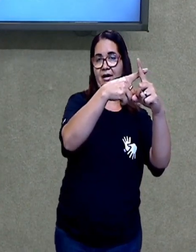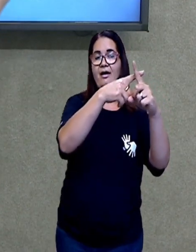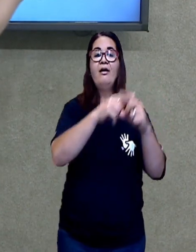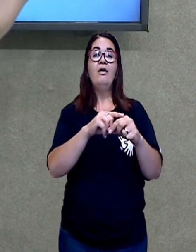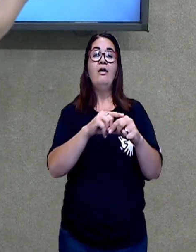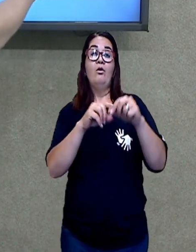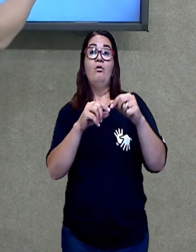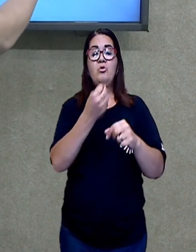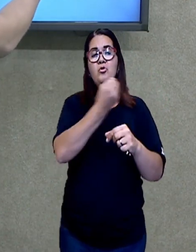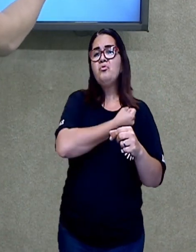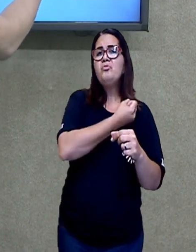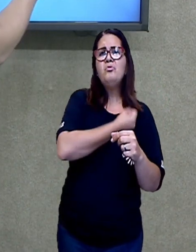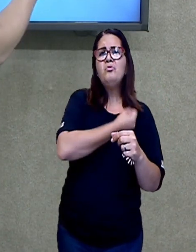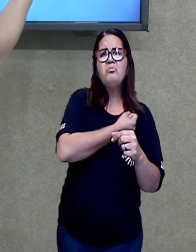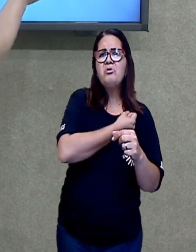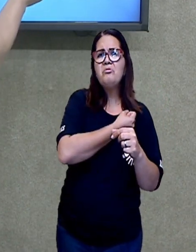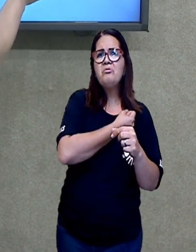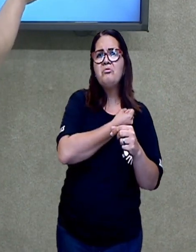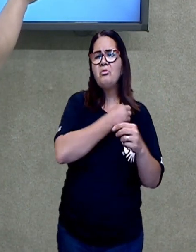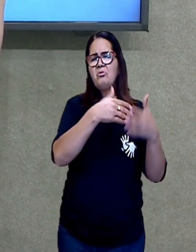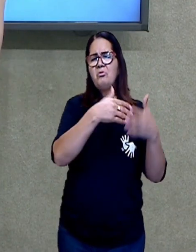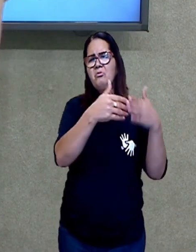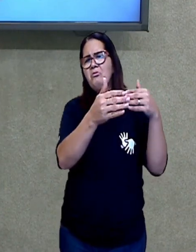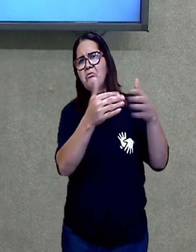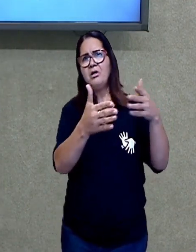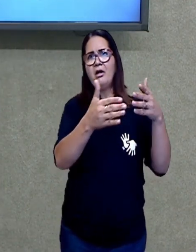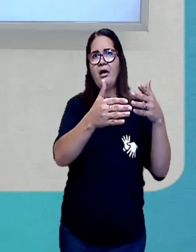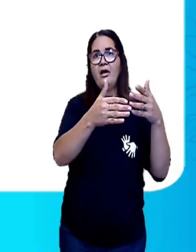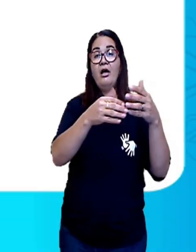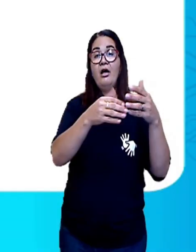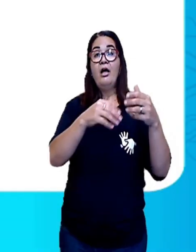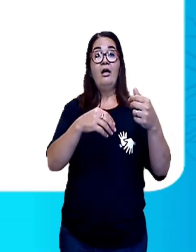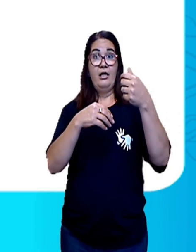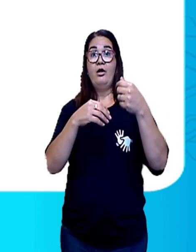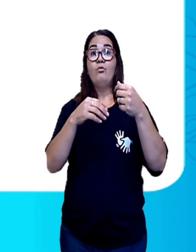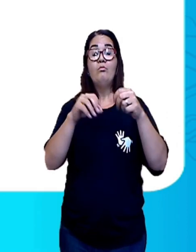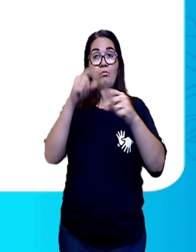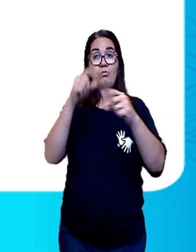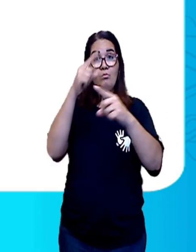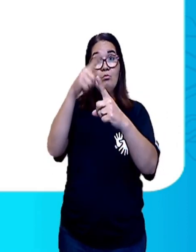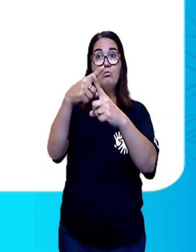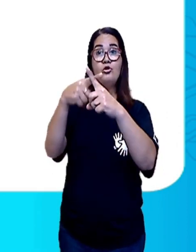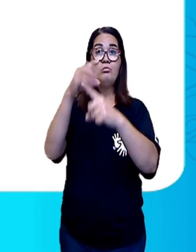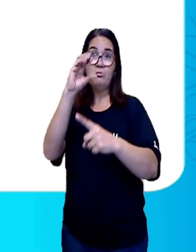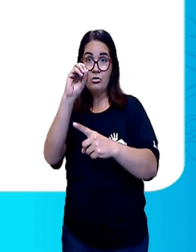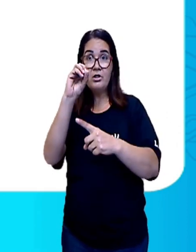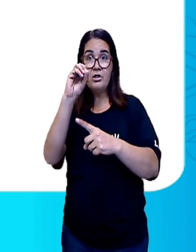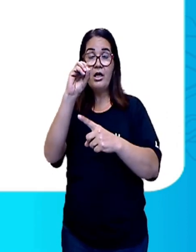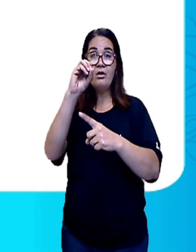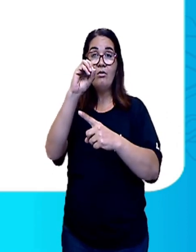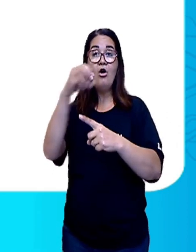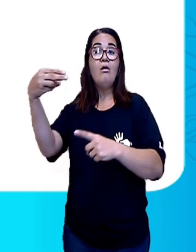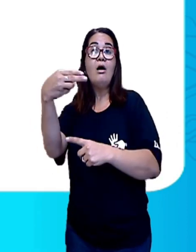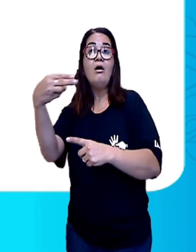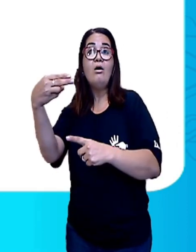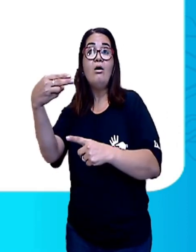é 0. Descobrimos aqui, ó. Cada copo deste daqui